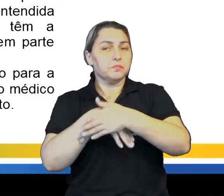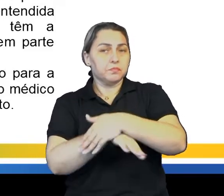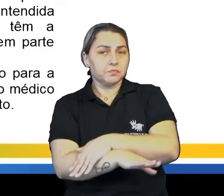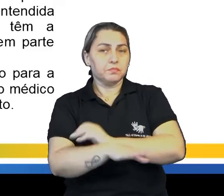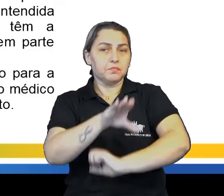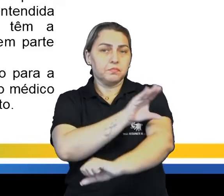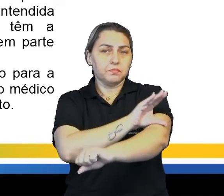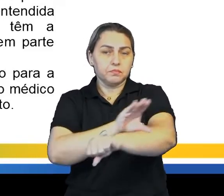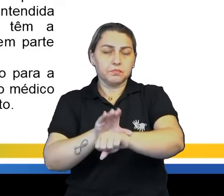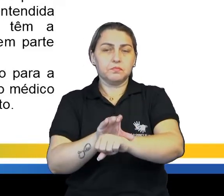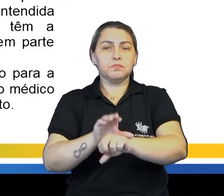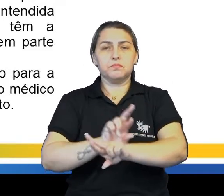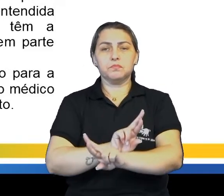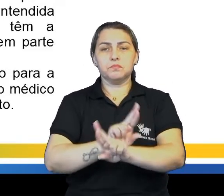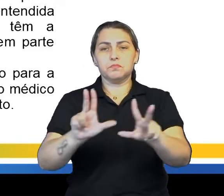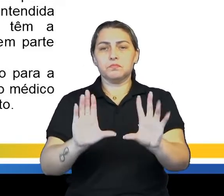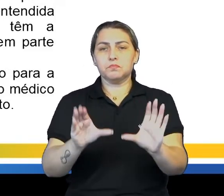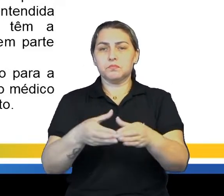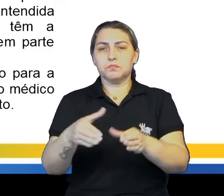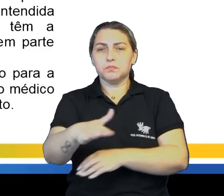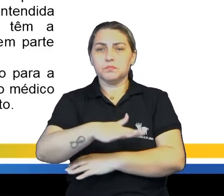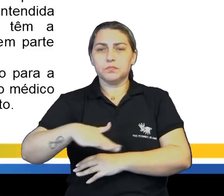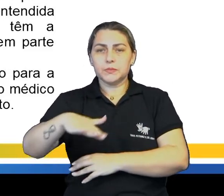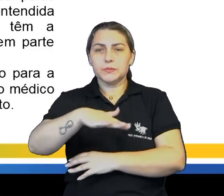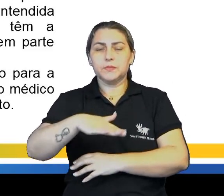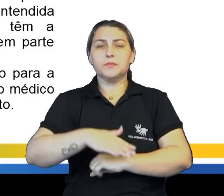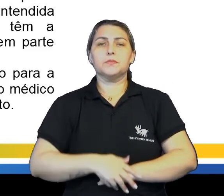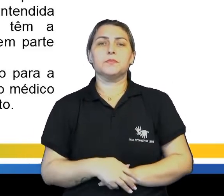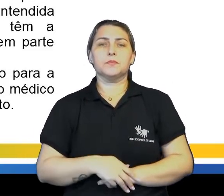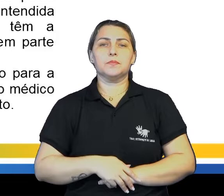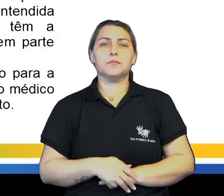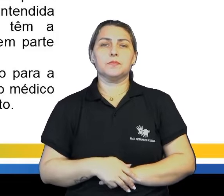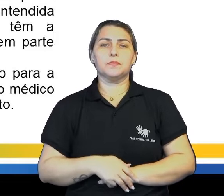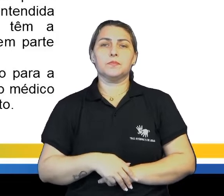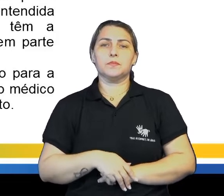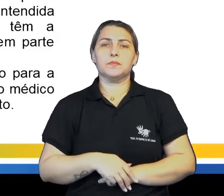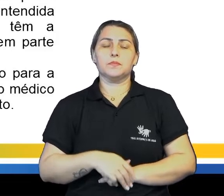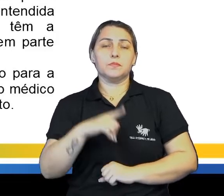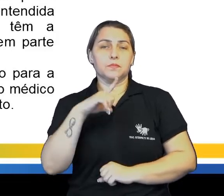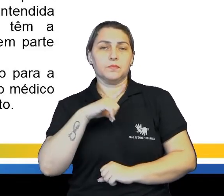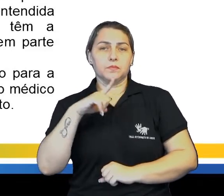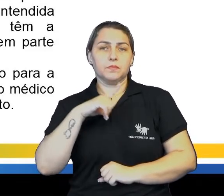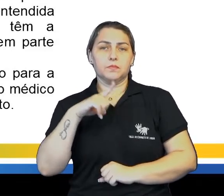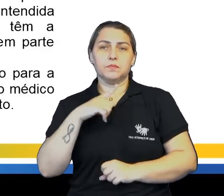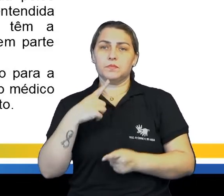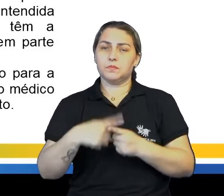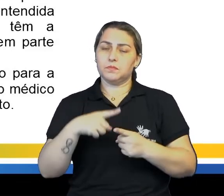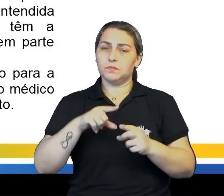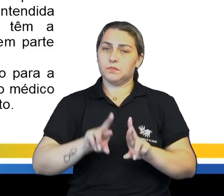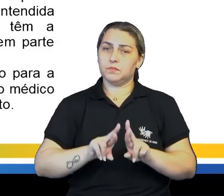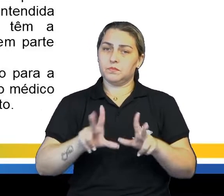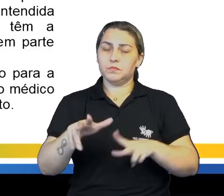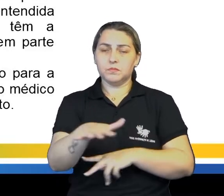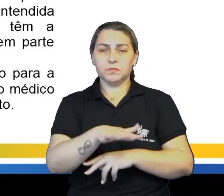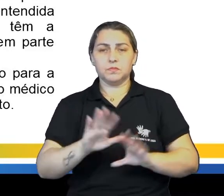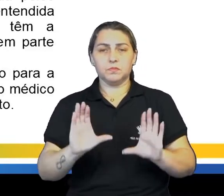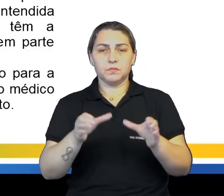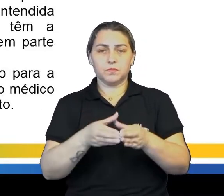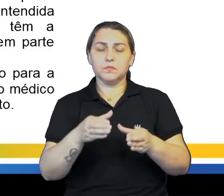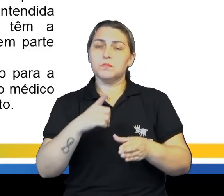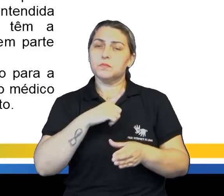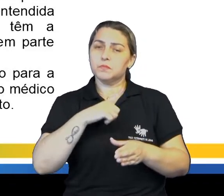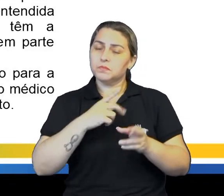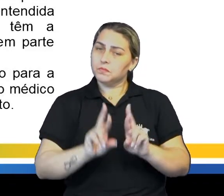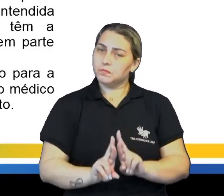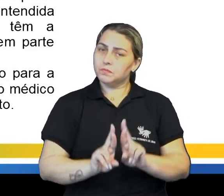hábitos e culturas de diferentes grupos sociais. Esse tipo de variação ocorre porque diferentes grupos sociais